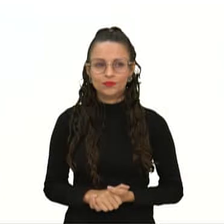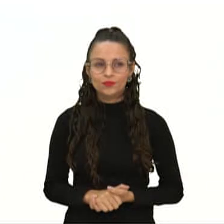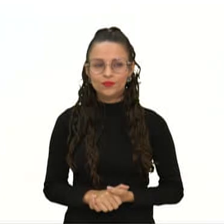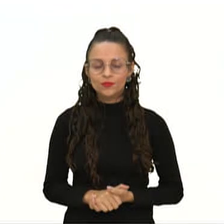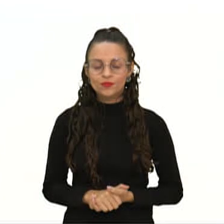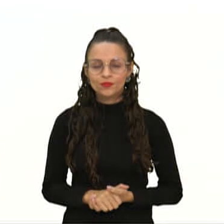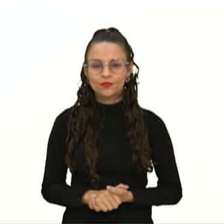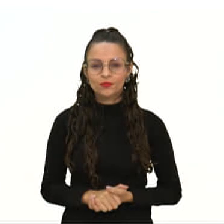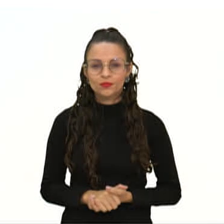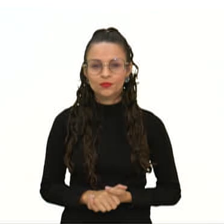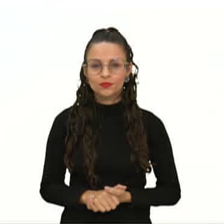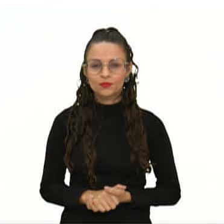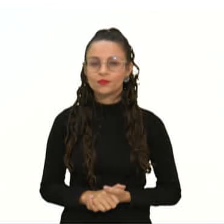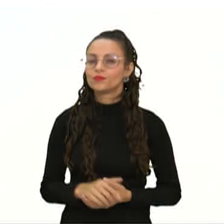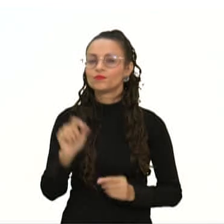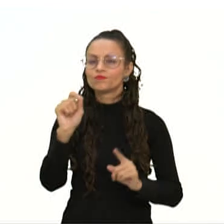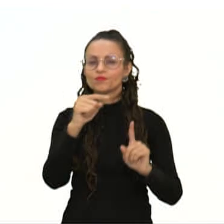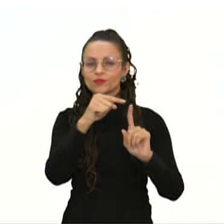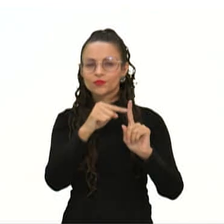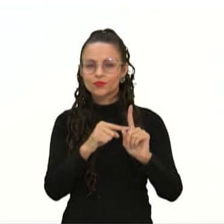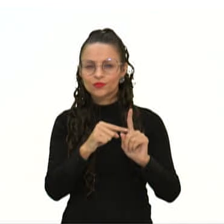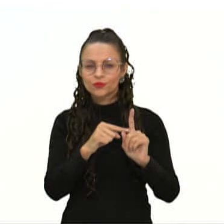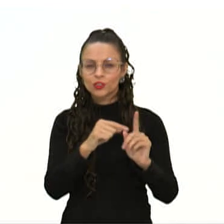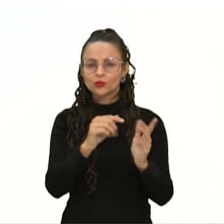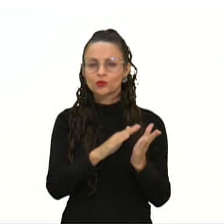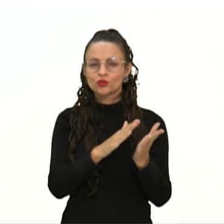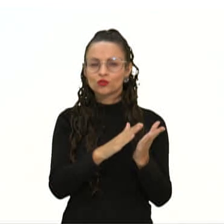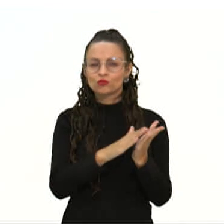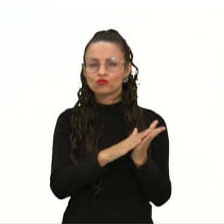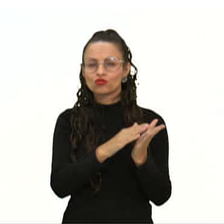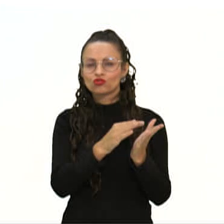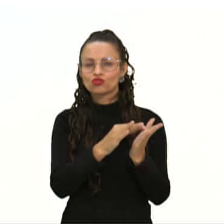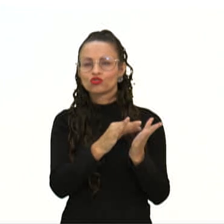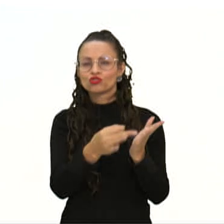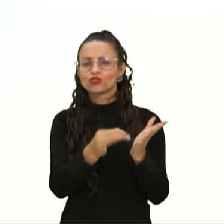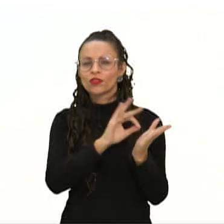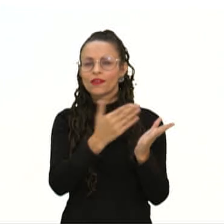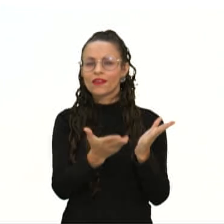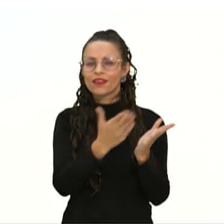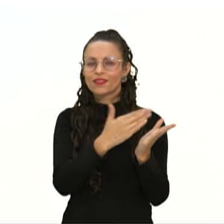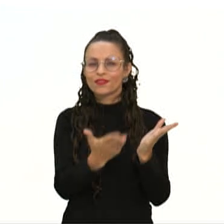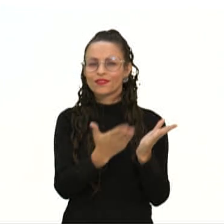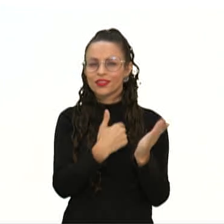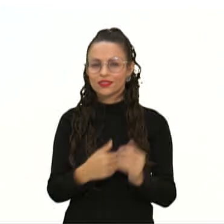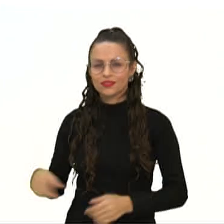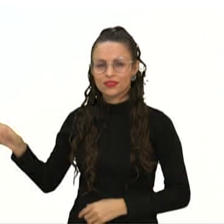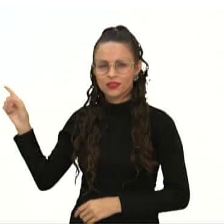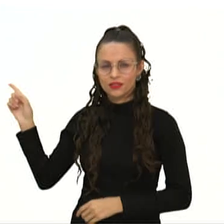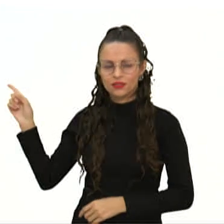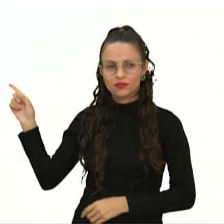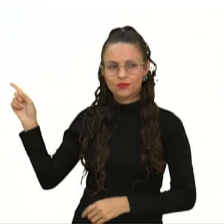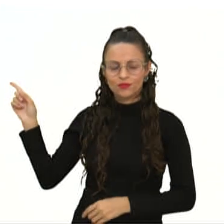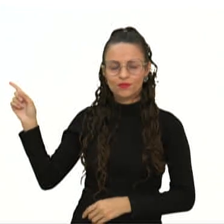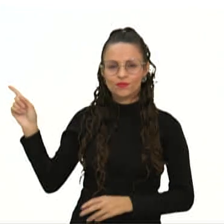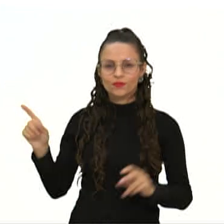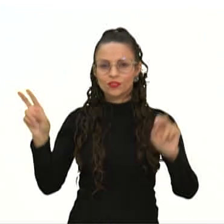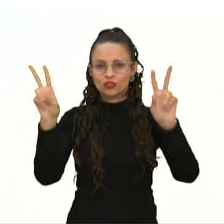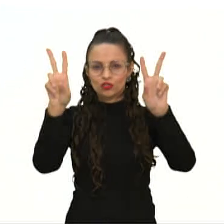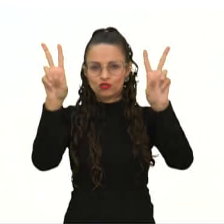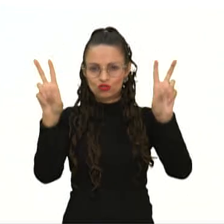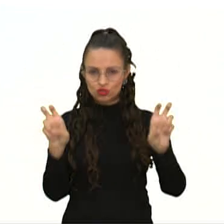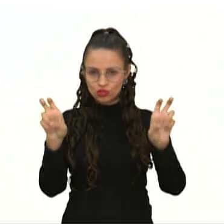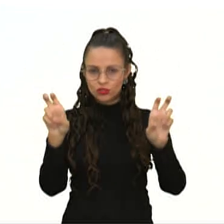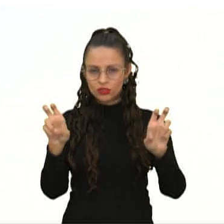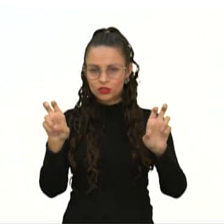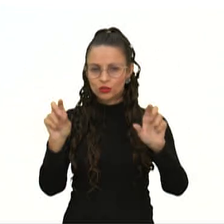of magazine is that? Que tipo de revista é essa? Então temos uma revista aqui, com o título e